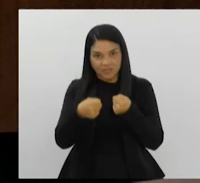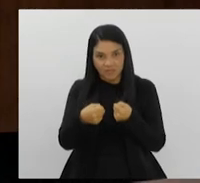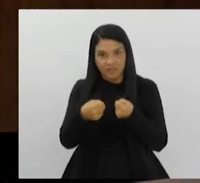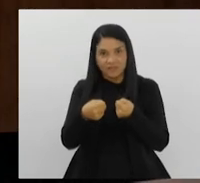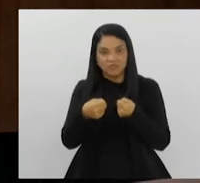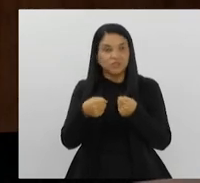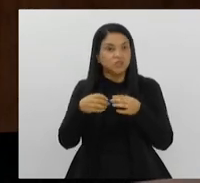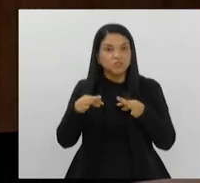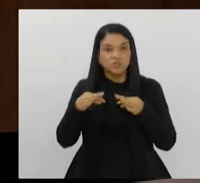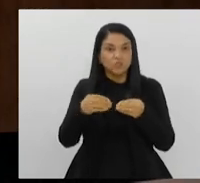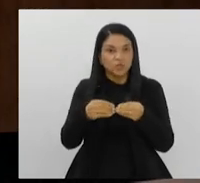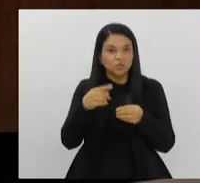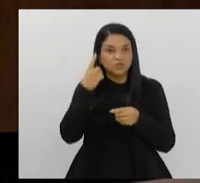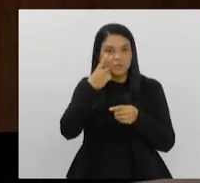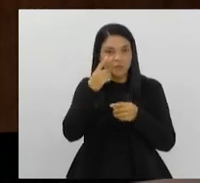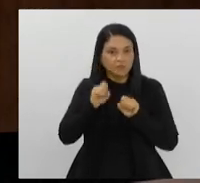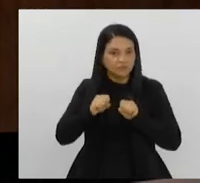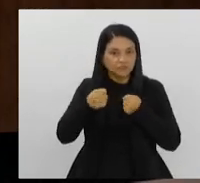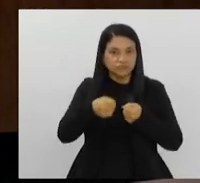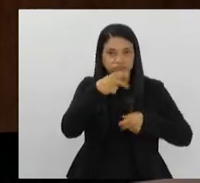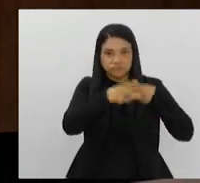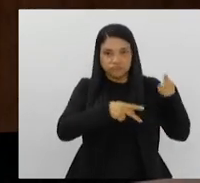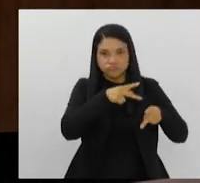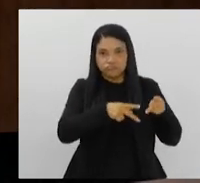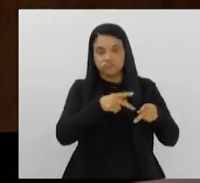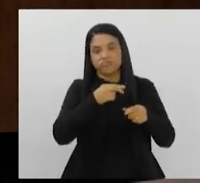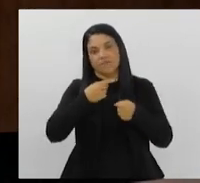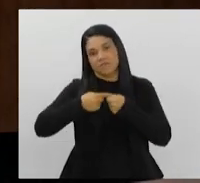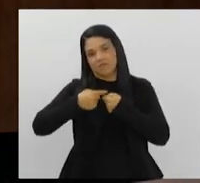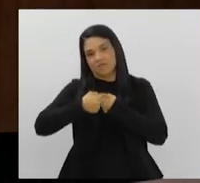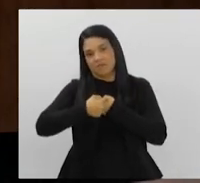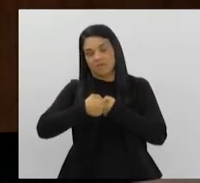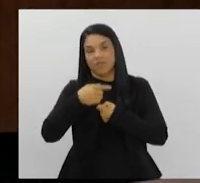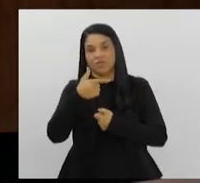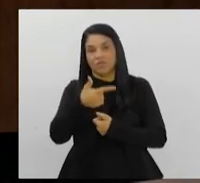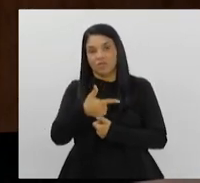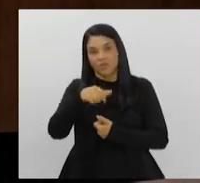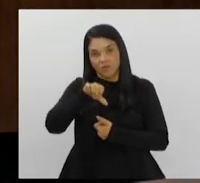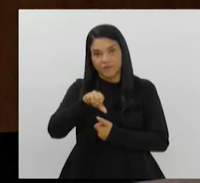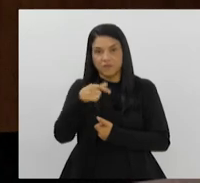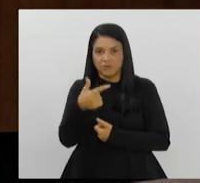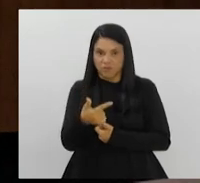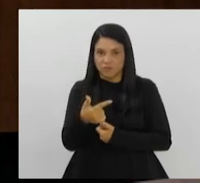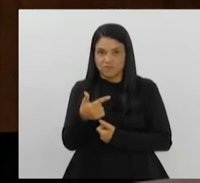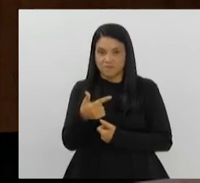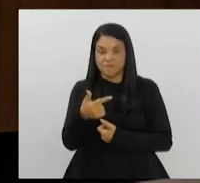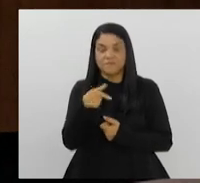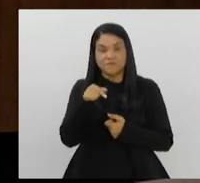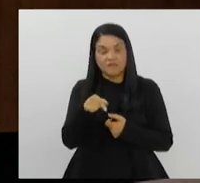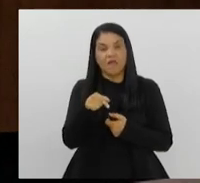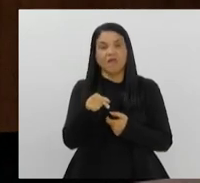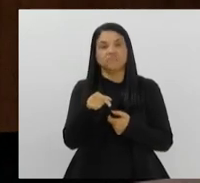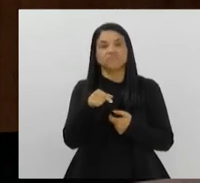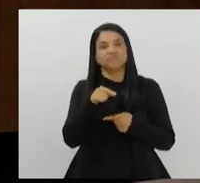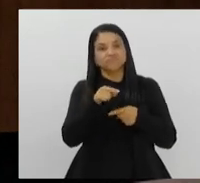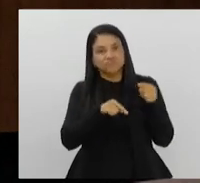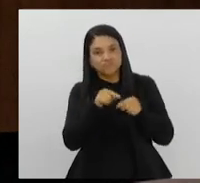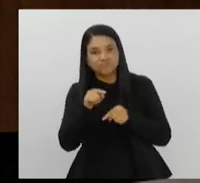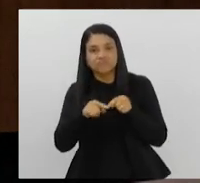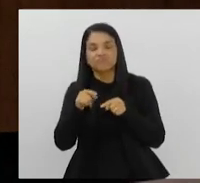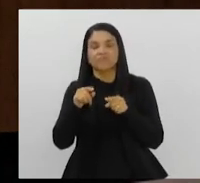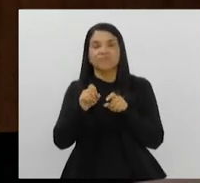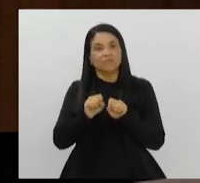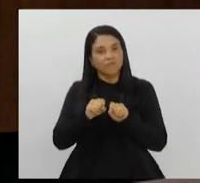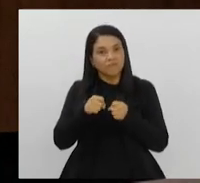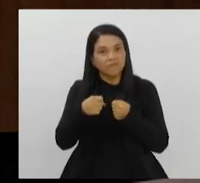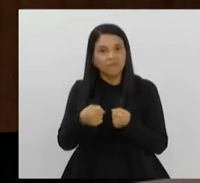de todo o Estado do Rio de Janeiro, dos 92 municípios. Portanto, é um instrumento adequado para que a gente faça cumprir, ainda que uma parcela